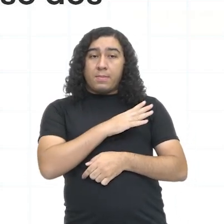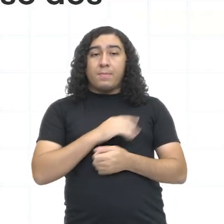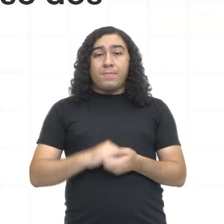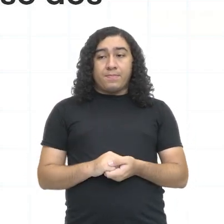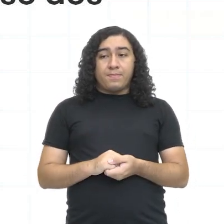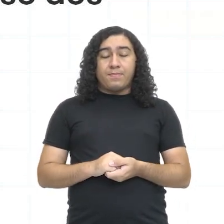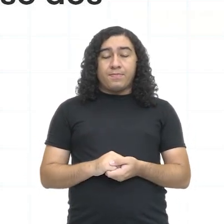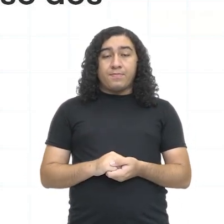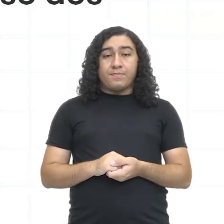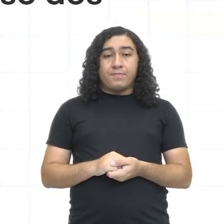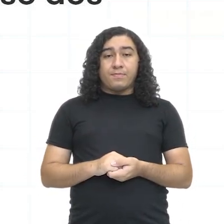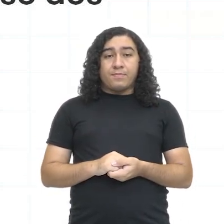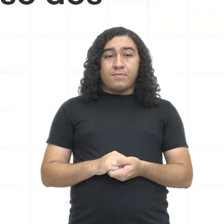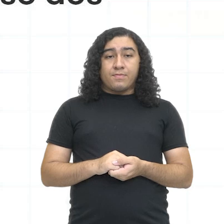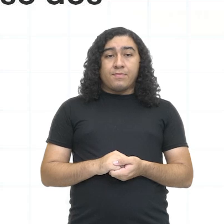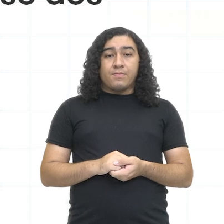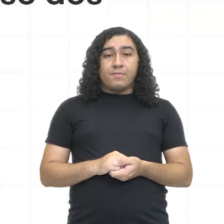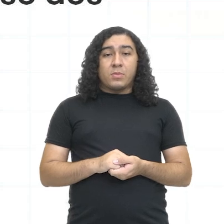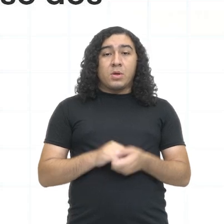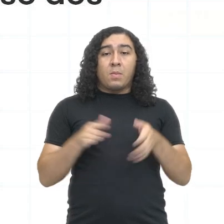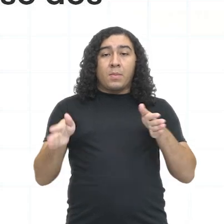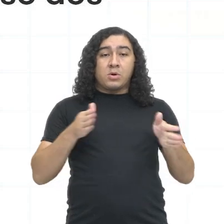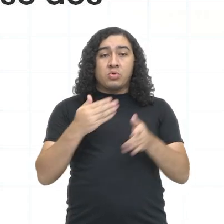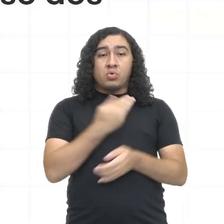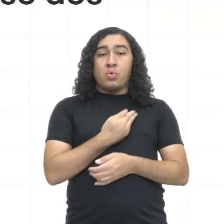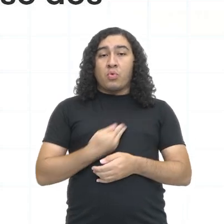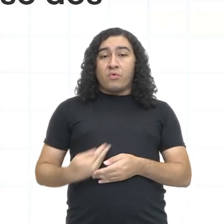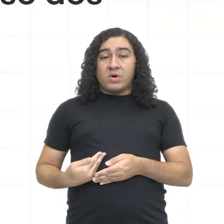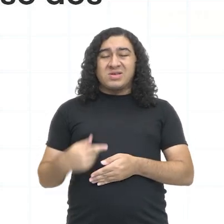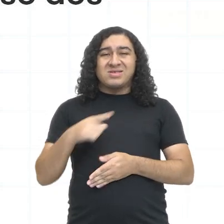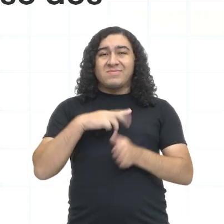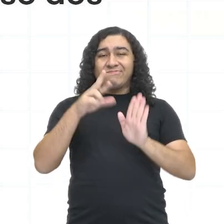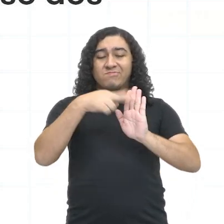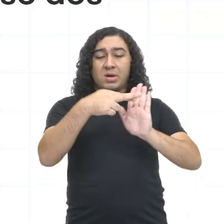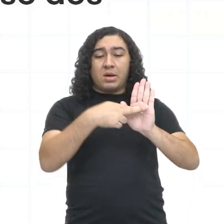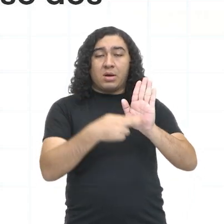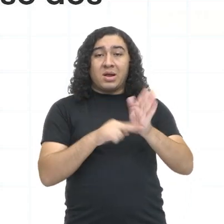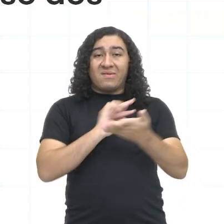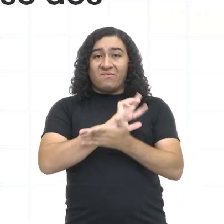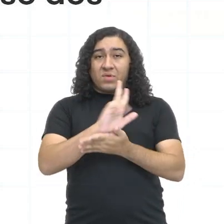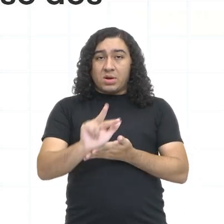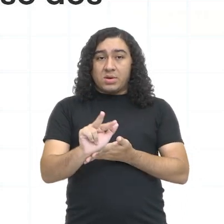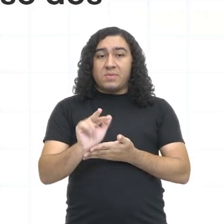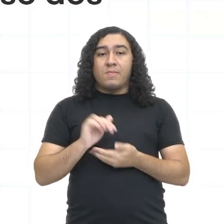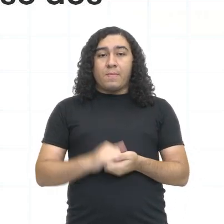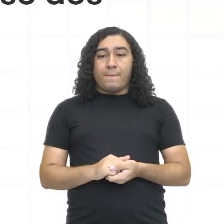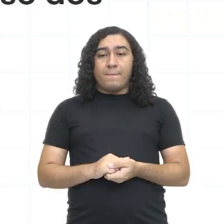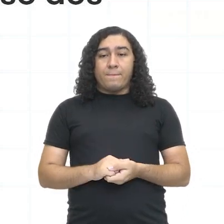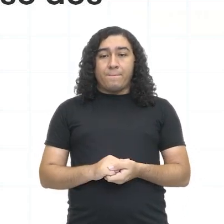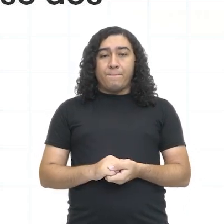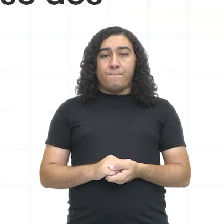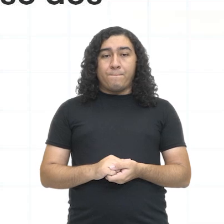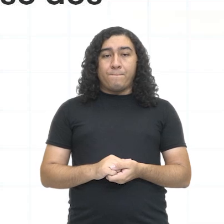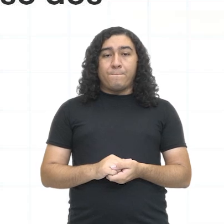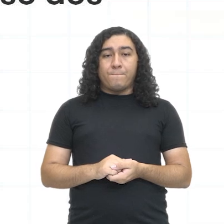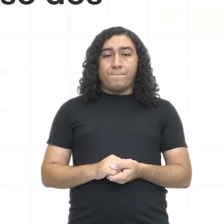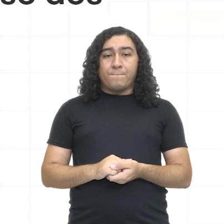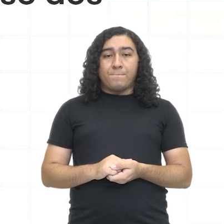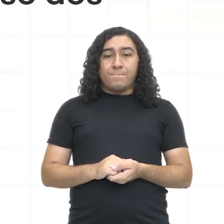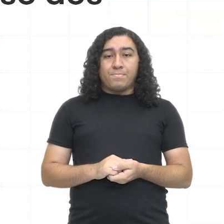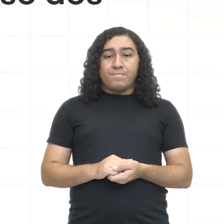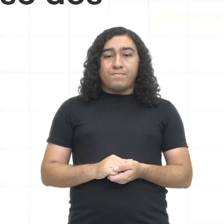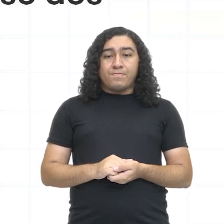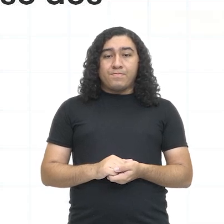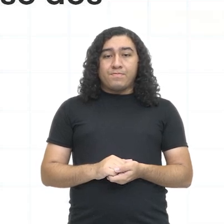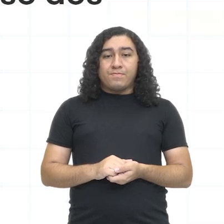um regime governamental muito rígido, certo? Que havia nesse